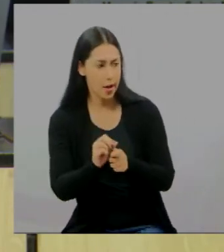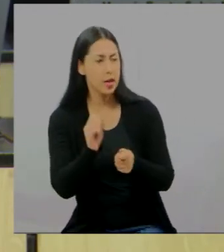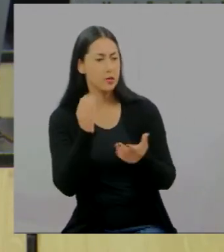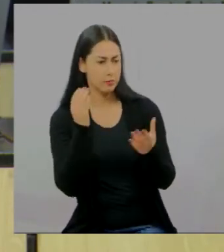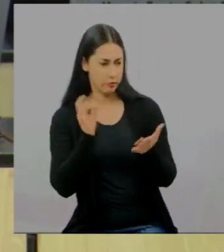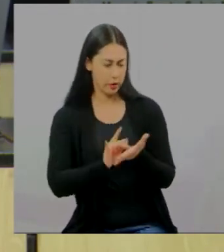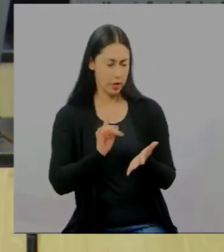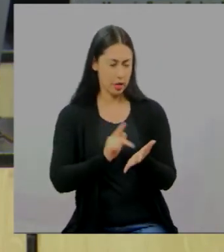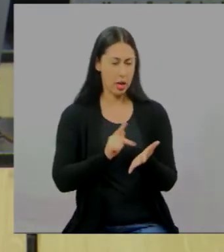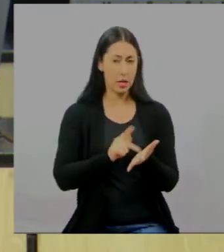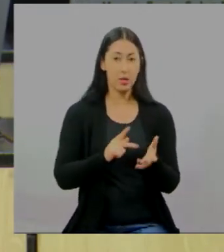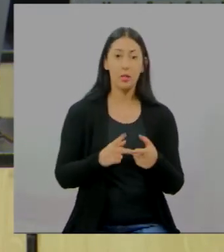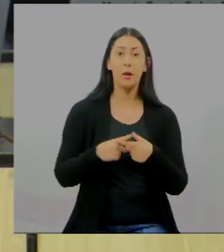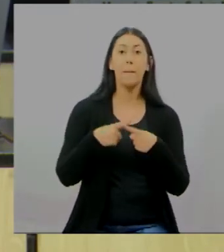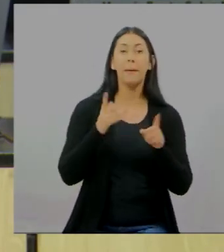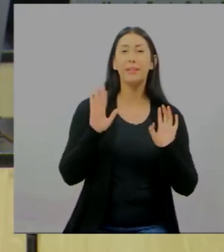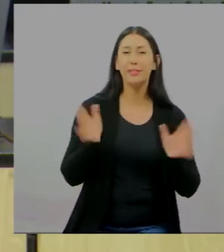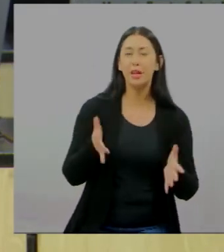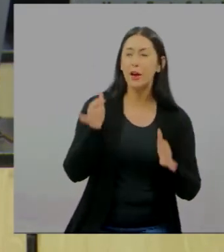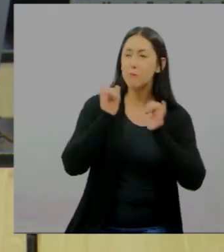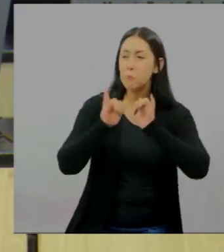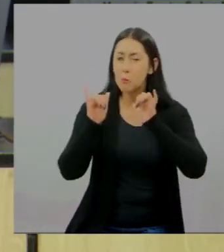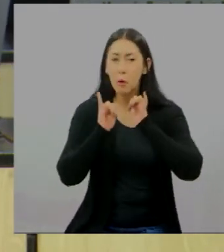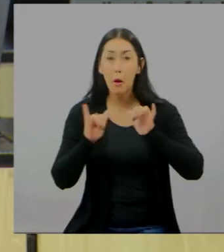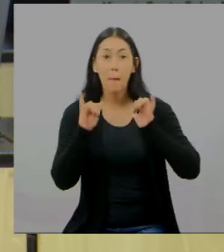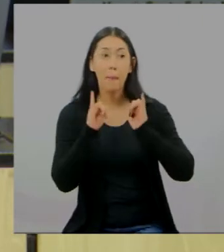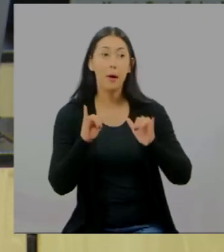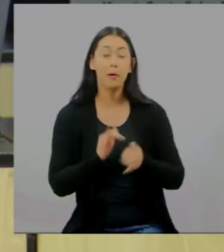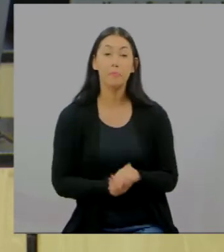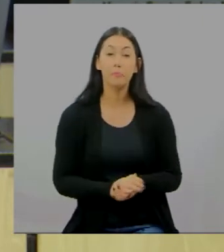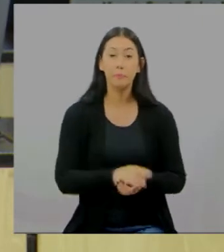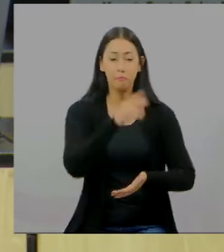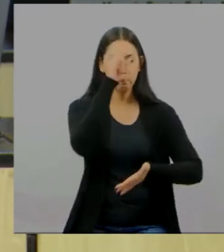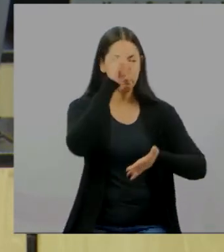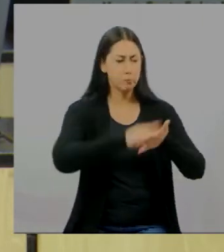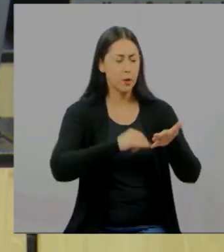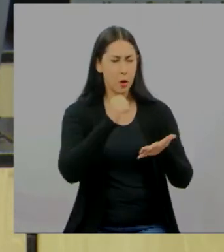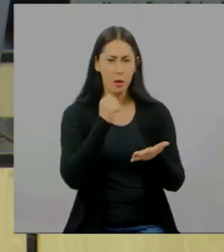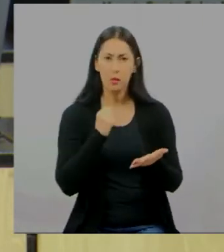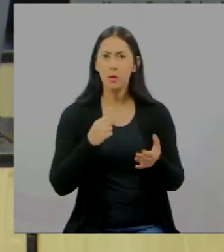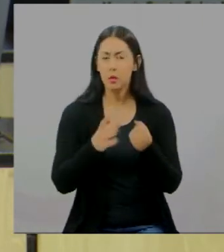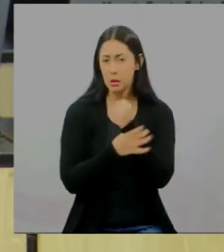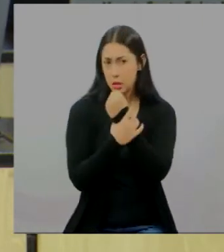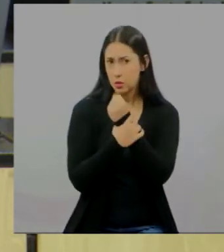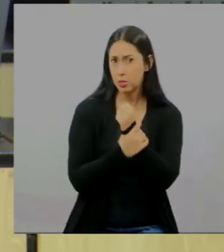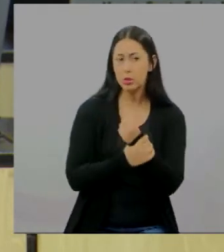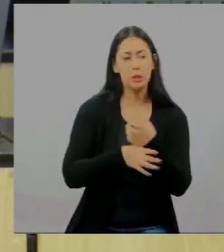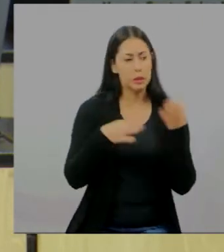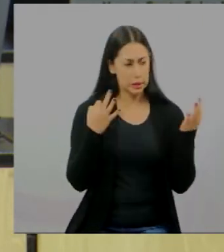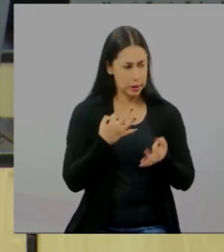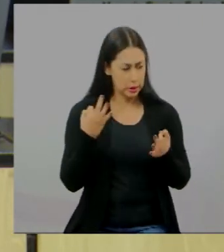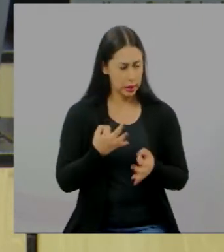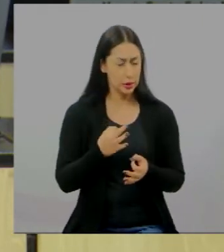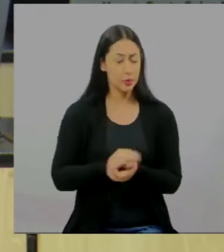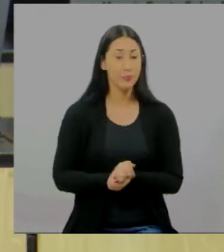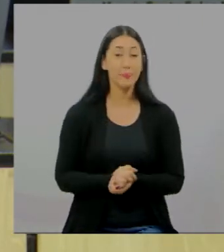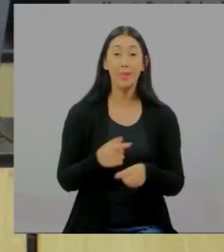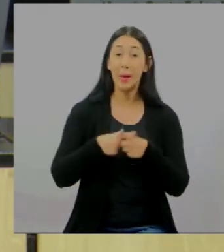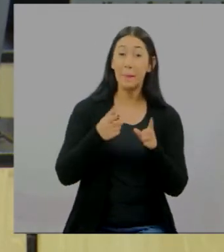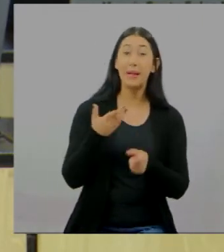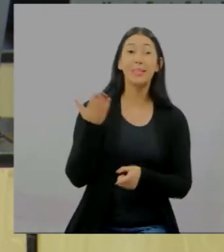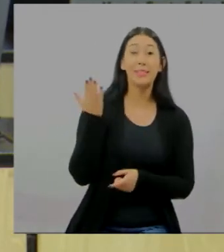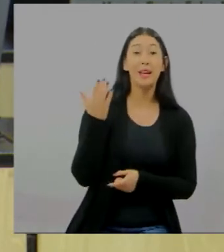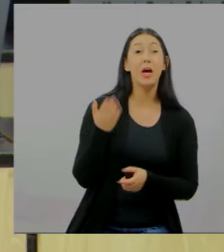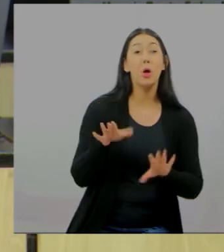energia elétrica já havia sido comunicada e se os protocolos de segurança estavam sendo cumpridos. E, considerando que na referida ocasião este vereador